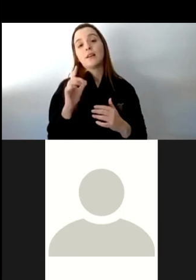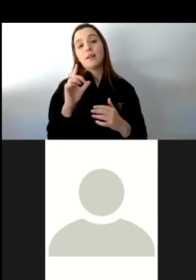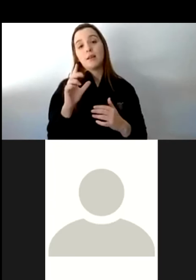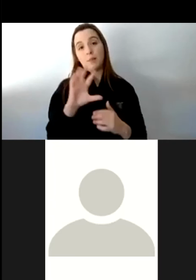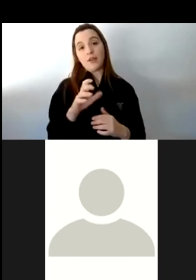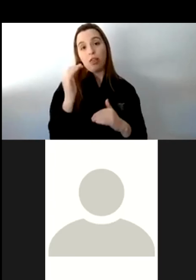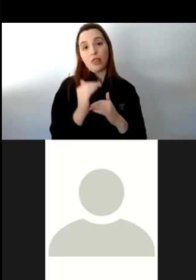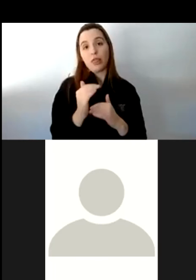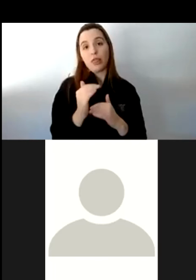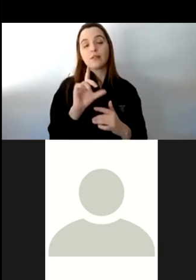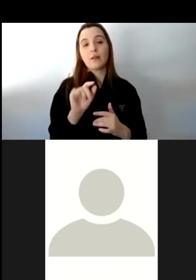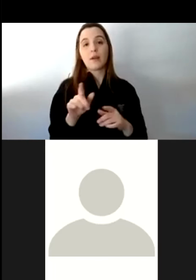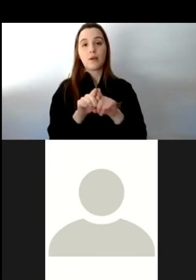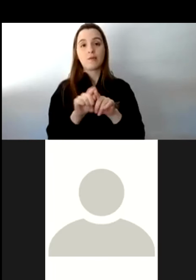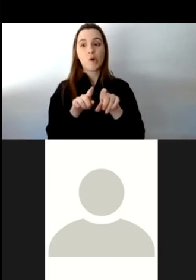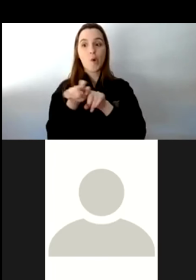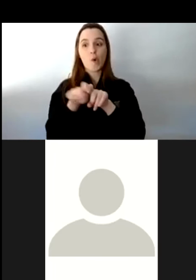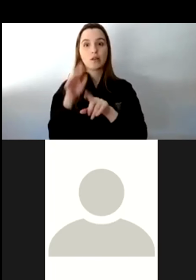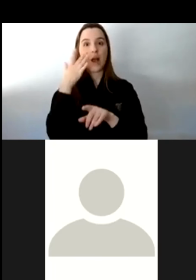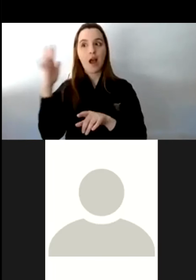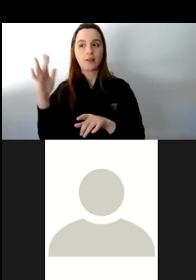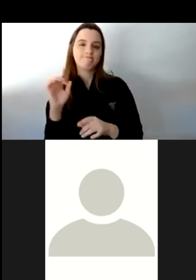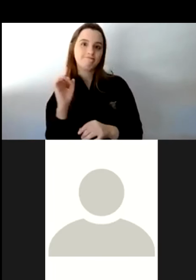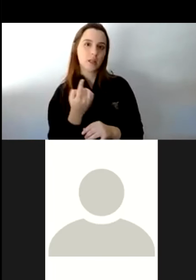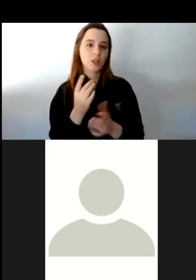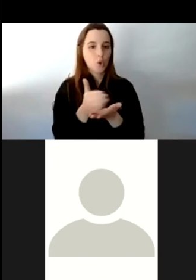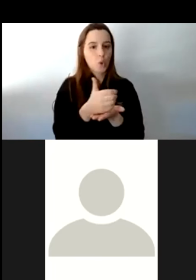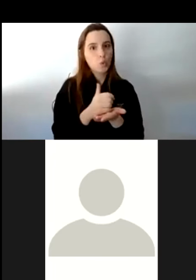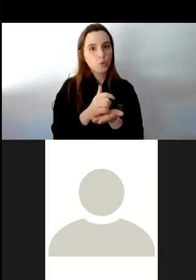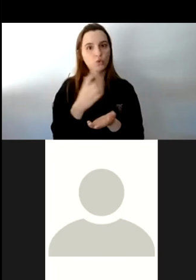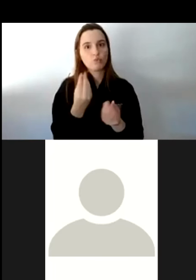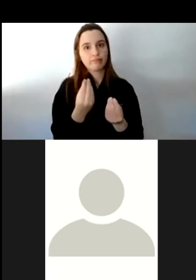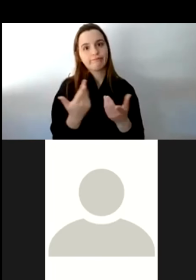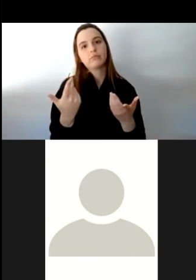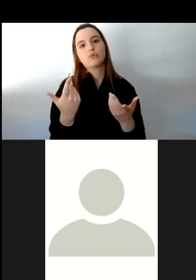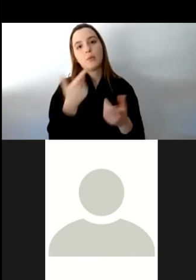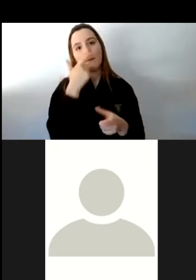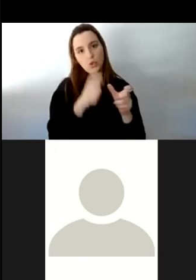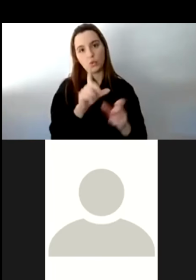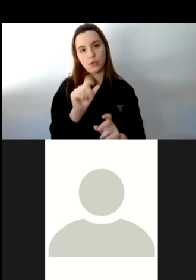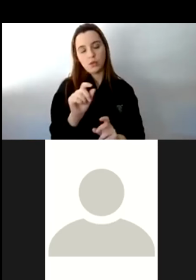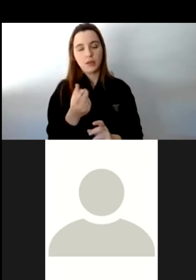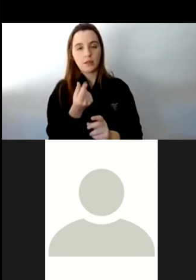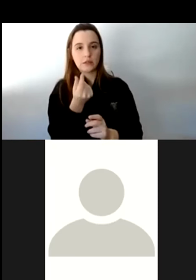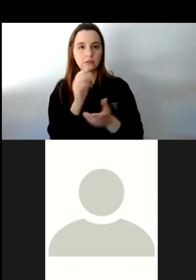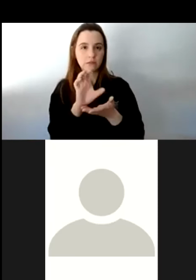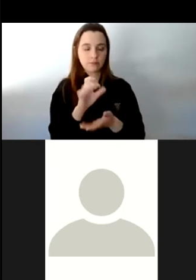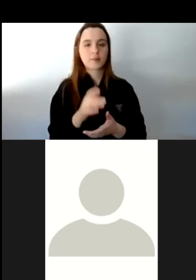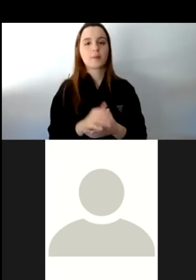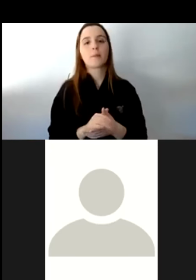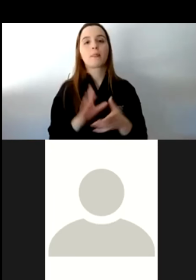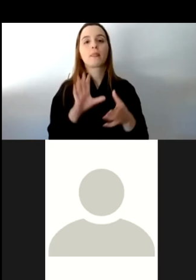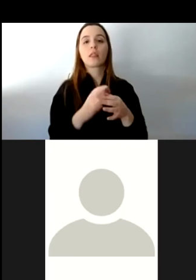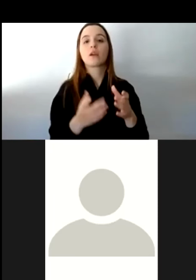de recursos, quer humanos, quer financeiros, em áreas do conhecimento e da produção, contribuindo para